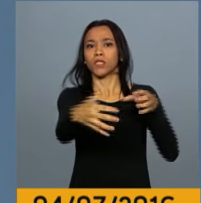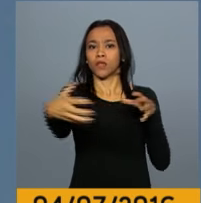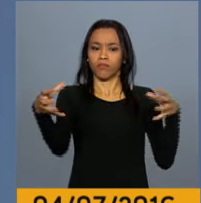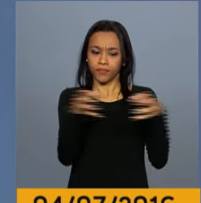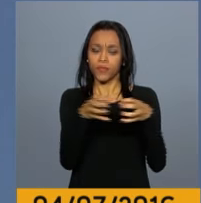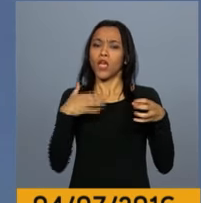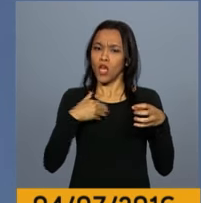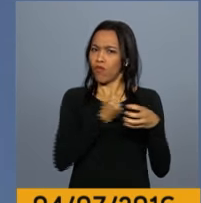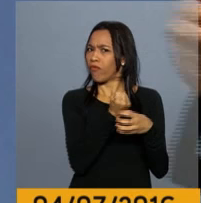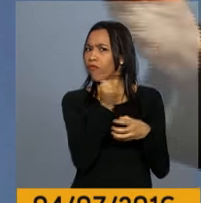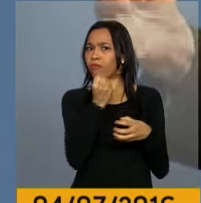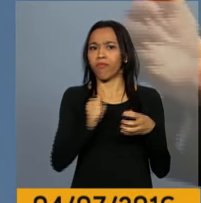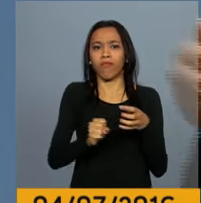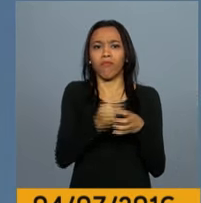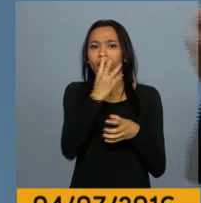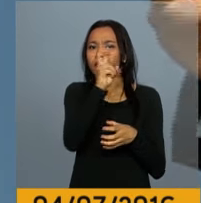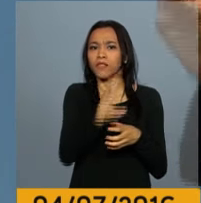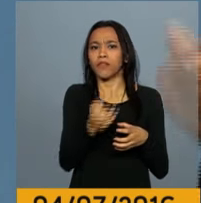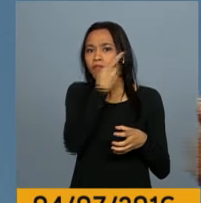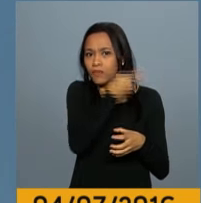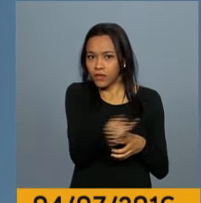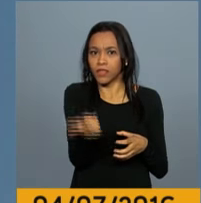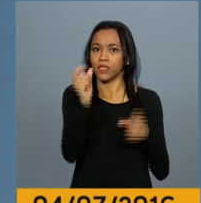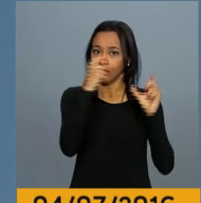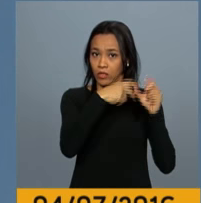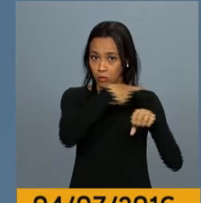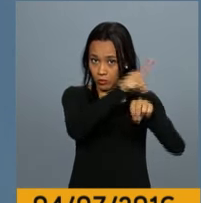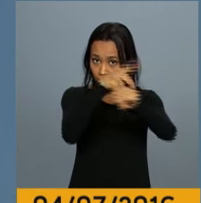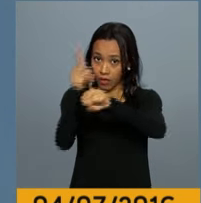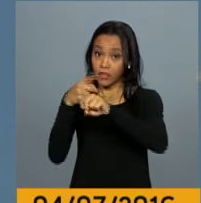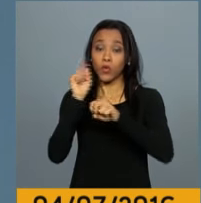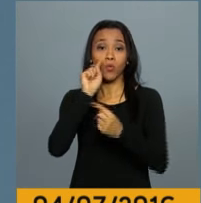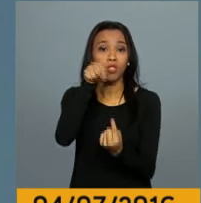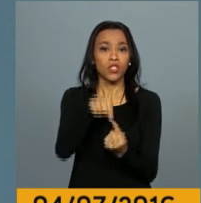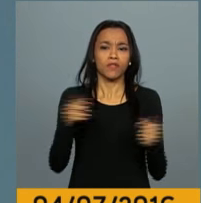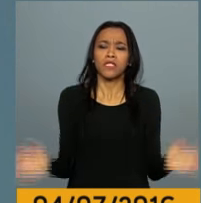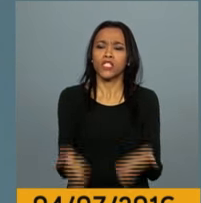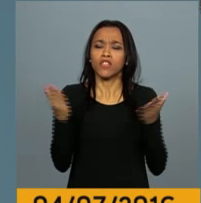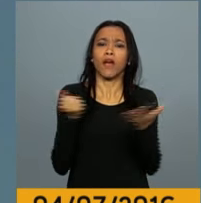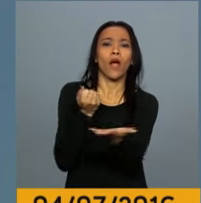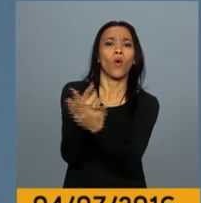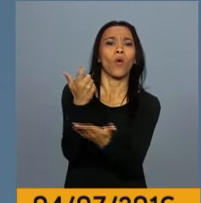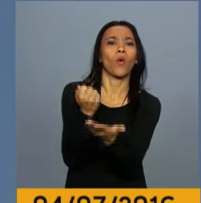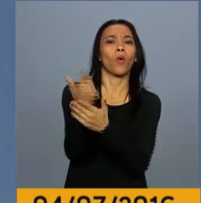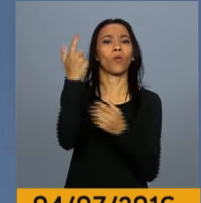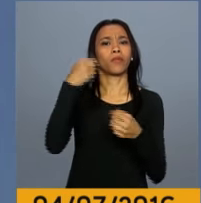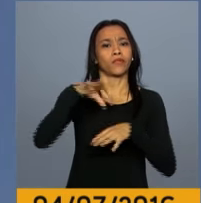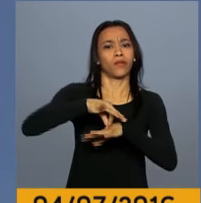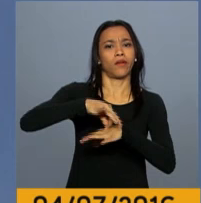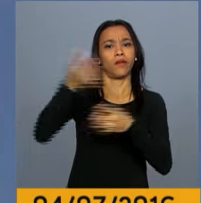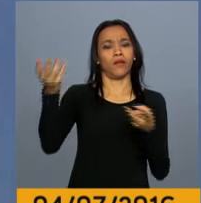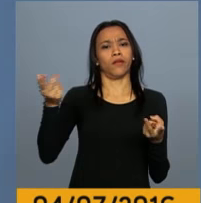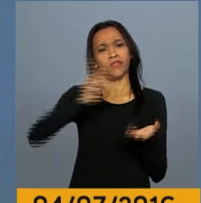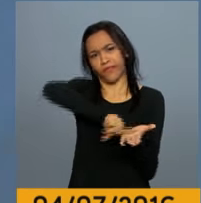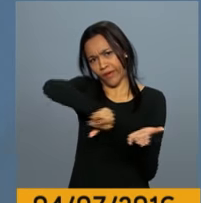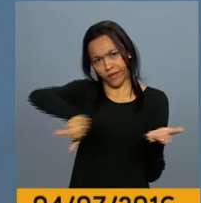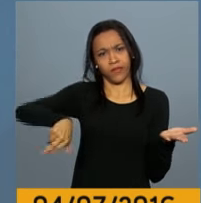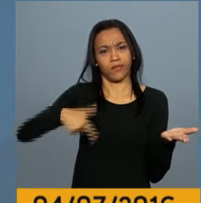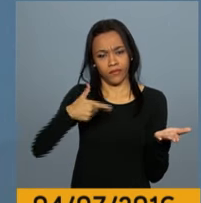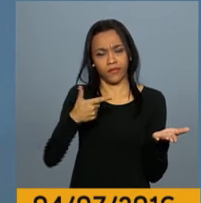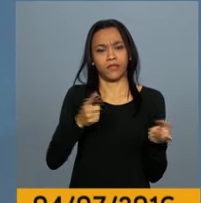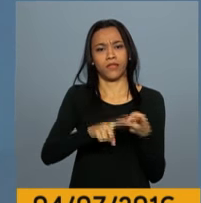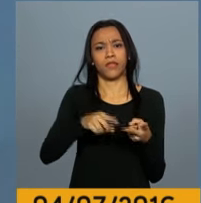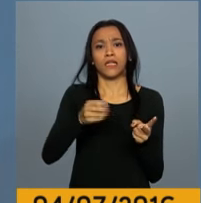nesse país incentivando, não é, a importação de carnes, e, enfim, da mais variada espécie,